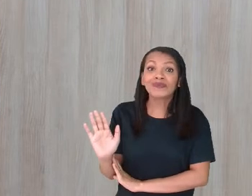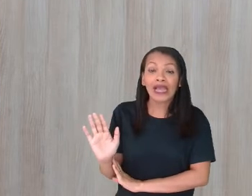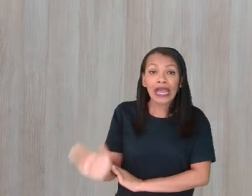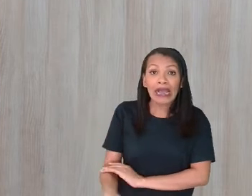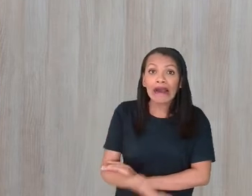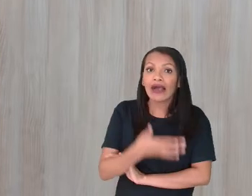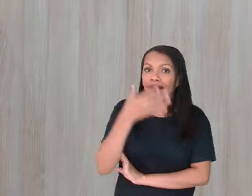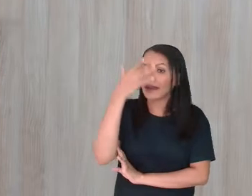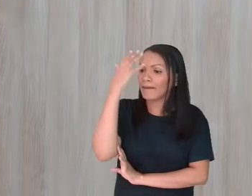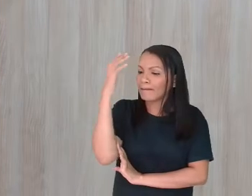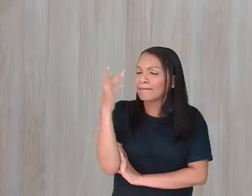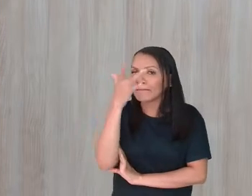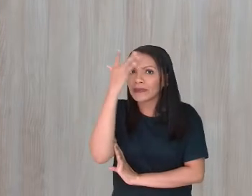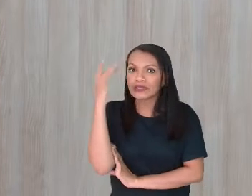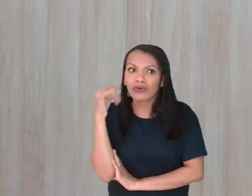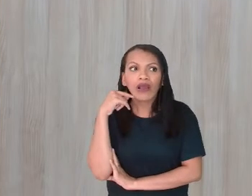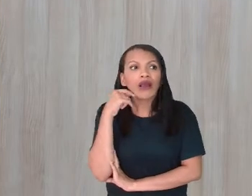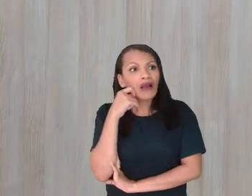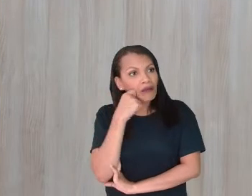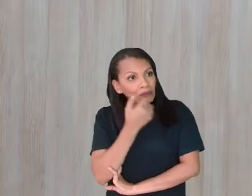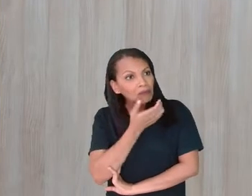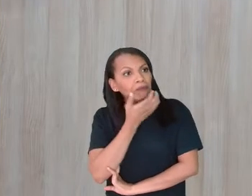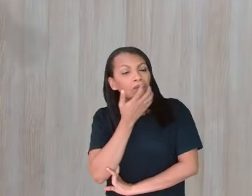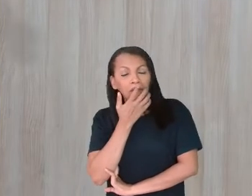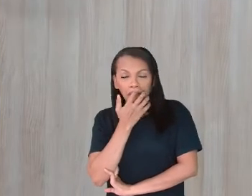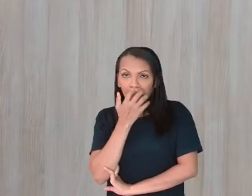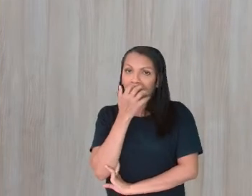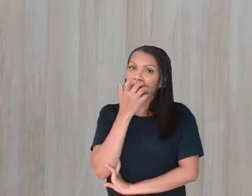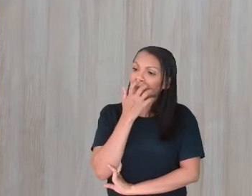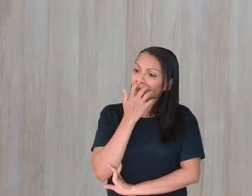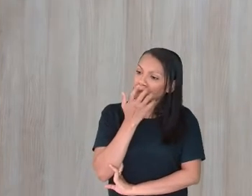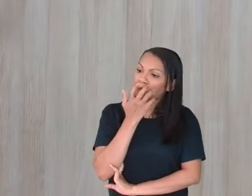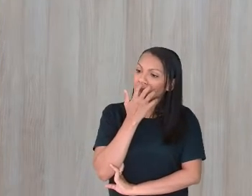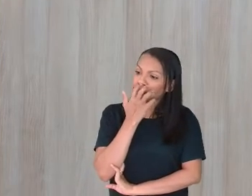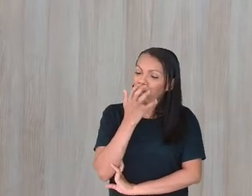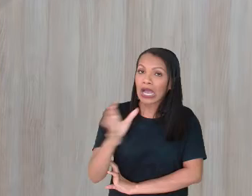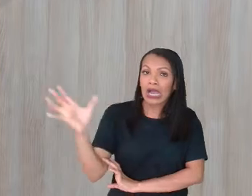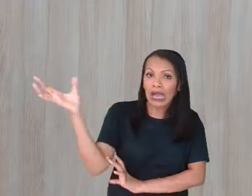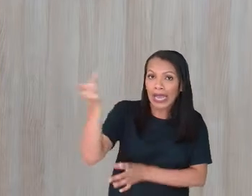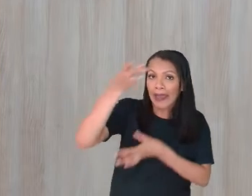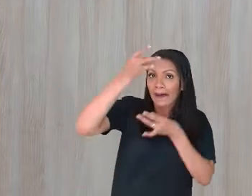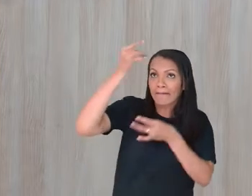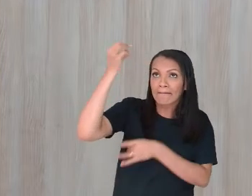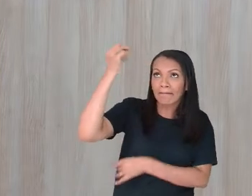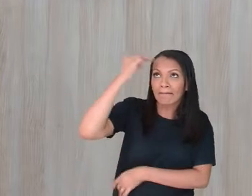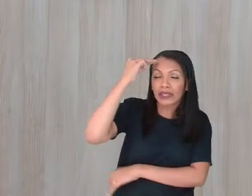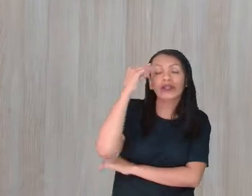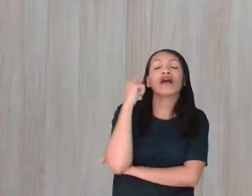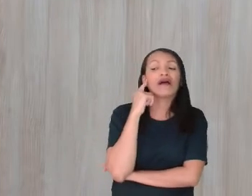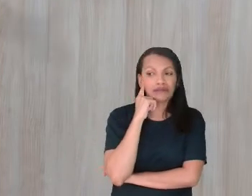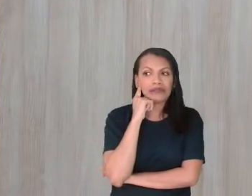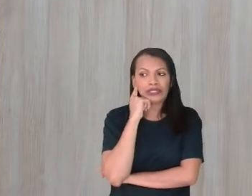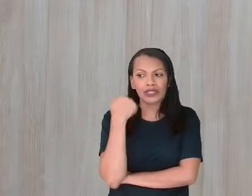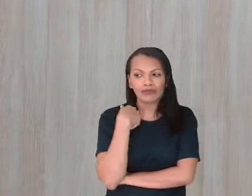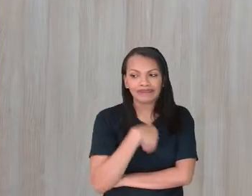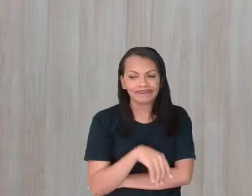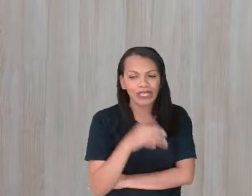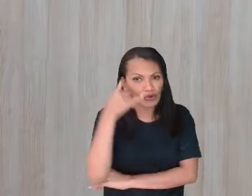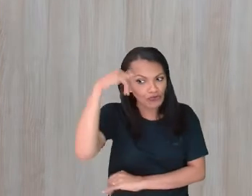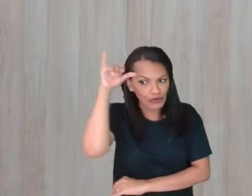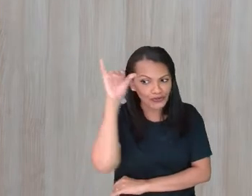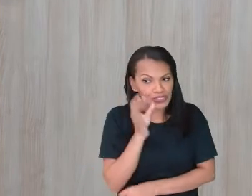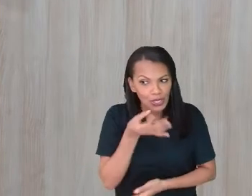dissimulada, digamos assim, também. E de maneira mais interessante. E de um modo em que há uma memorização, porque você tem uma narrativa. Sim. Então, você tem